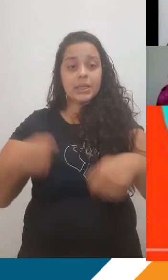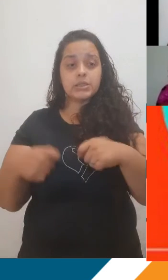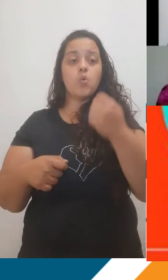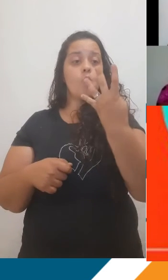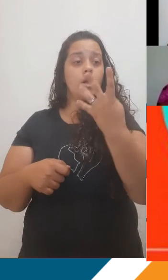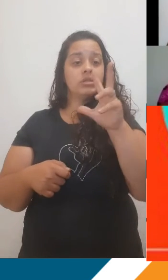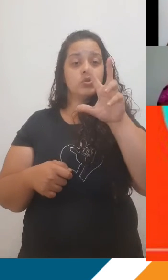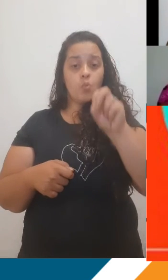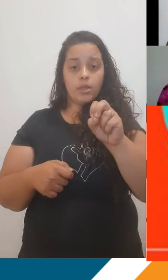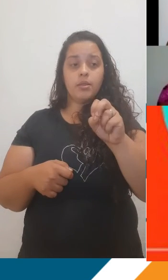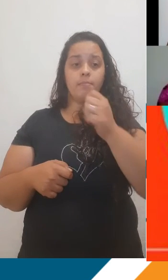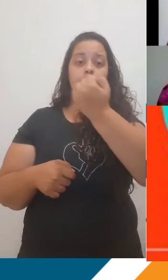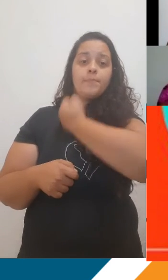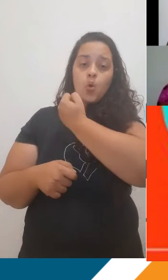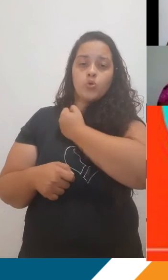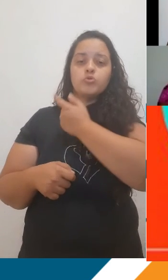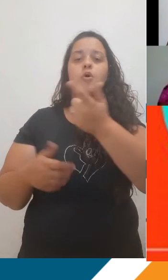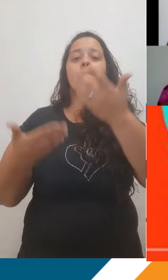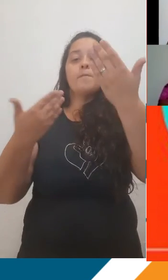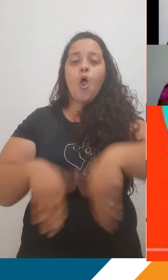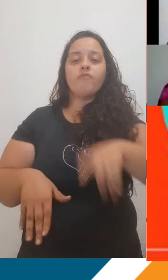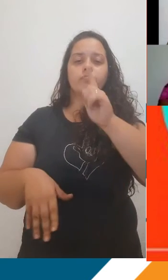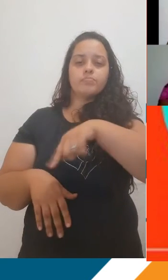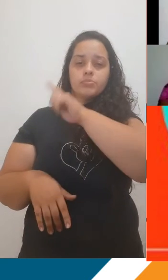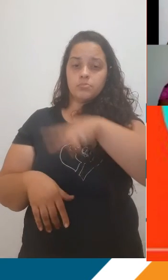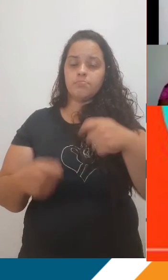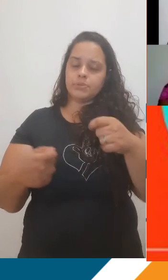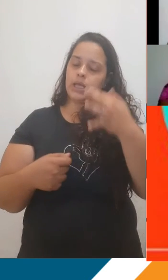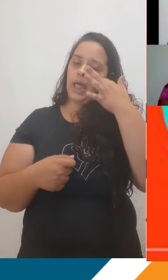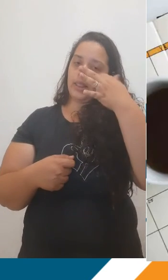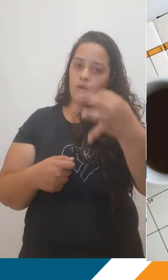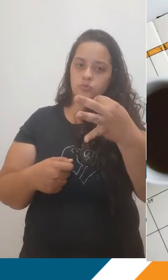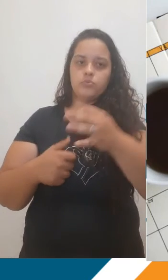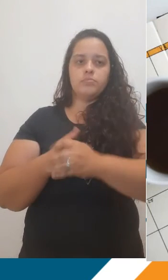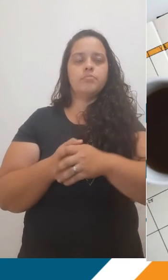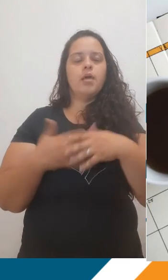450 pontos no mínimo na prova objetiva. Fiquem atentos.